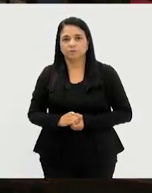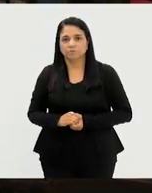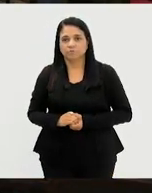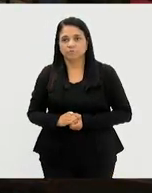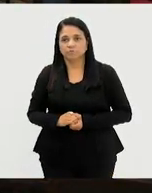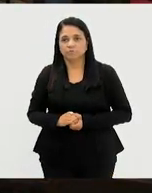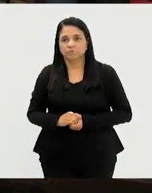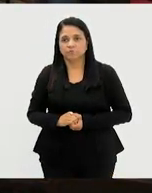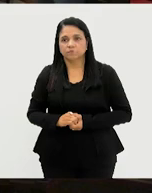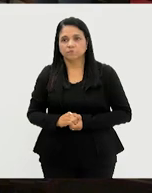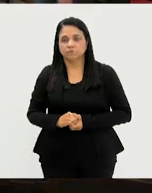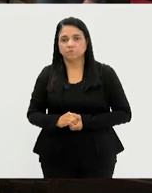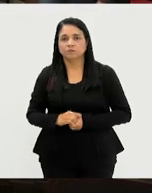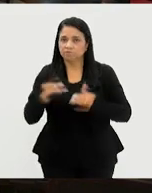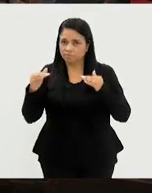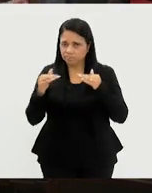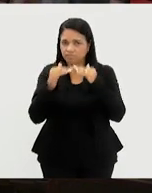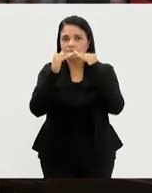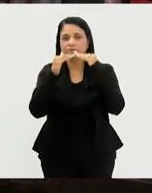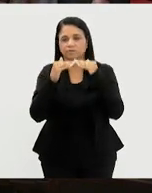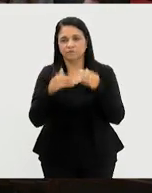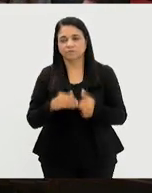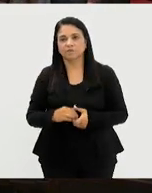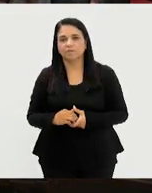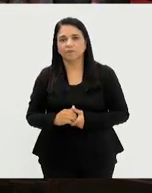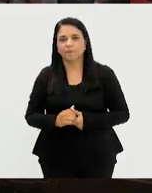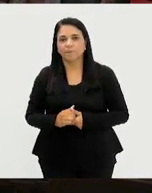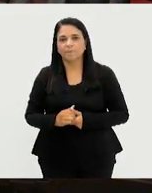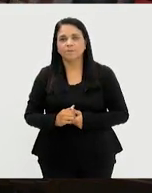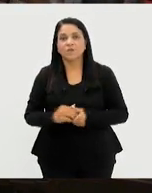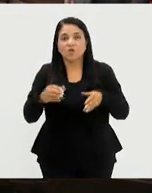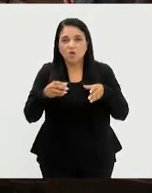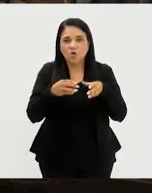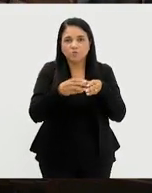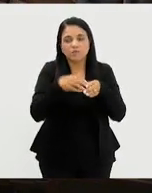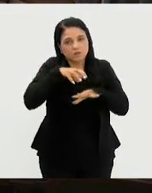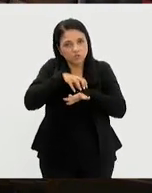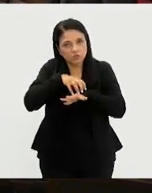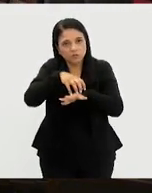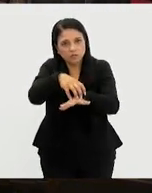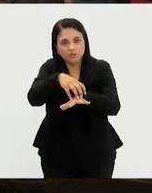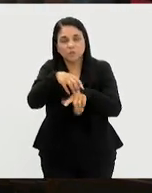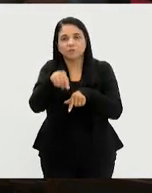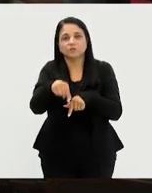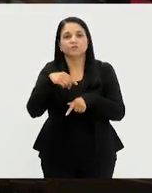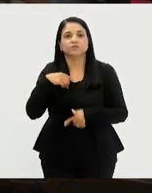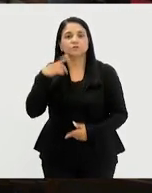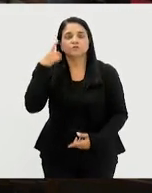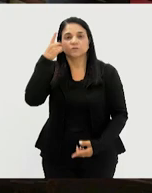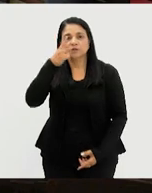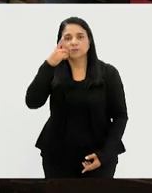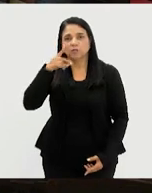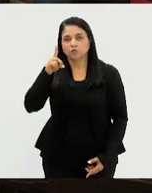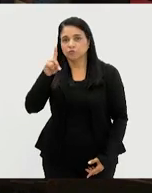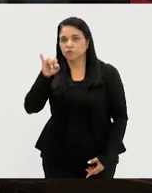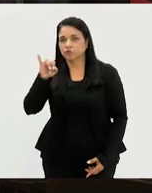serafin favorável pela comissão de transporte Deputado Dionísio Lins